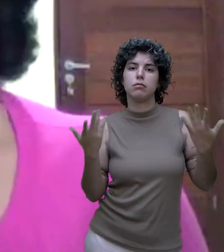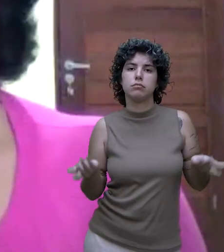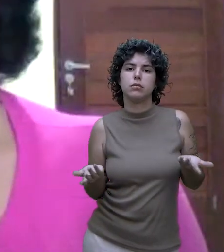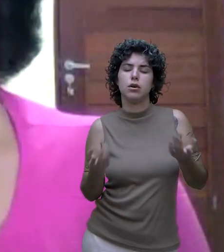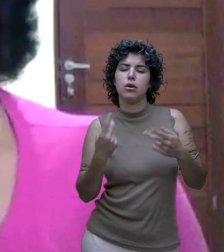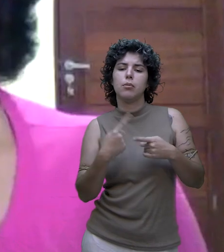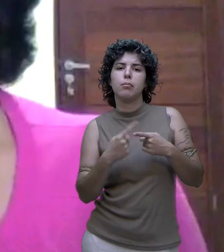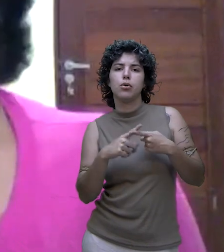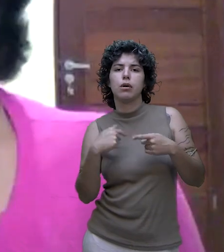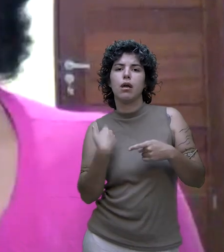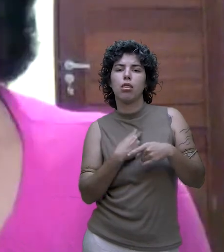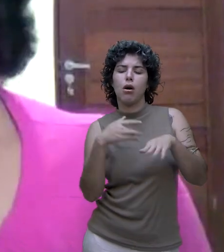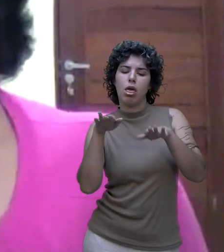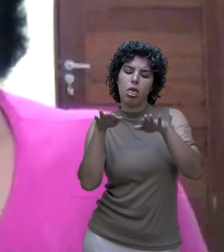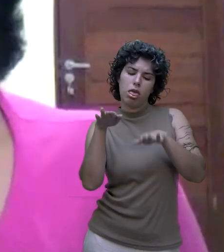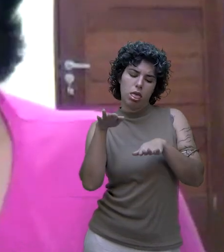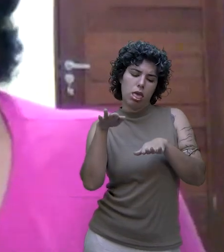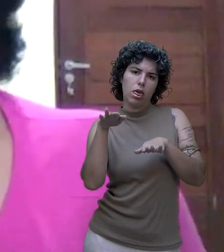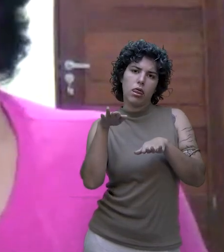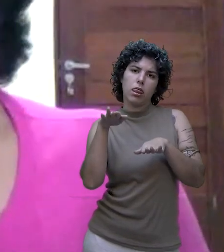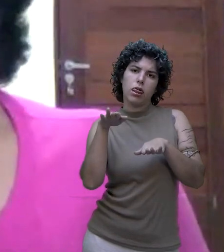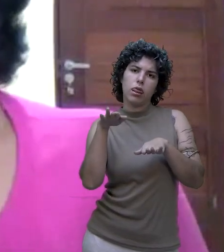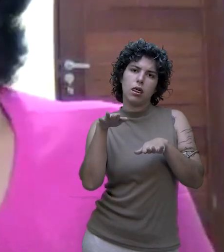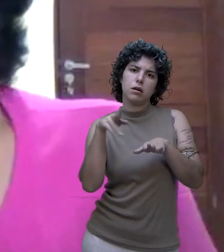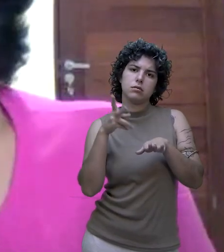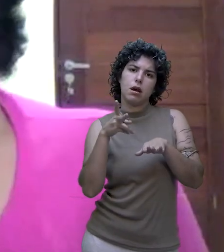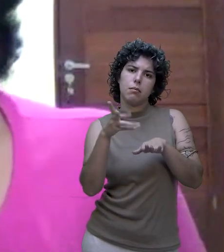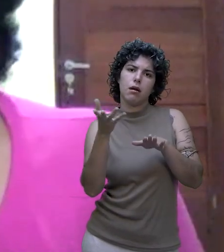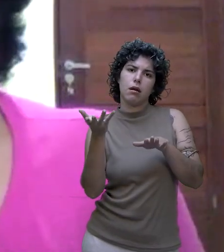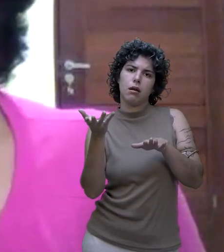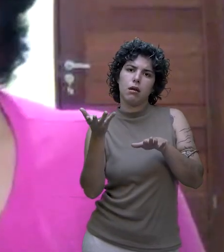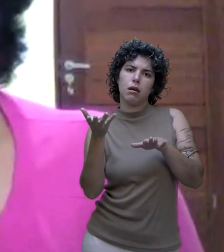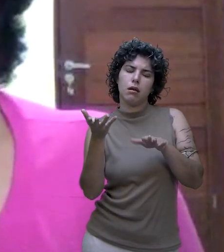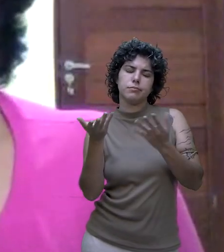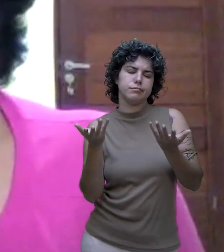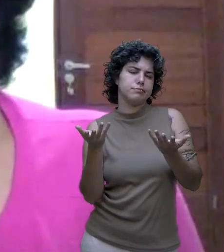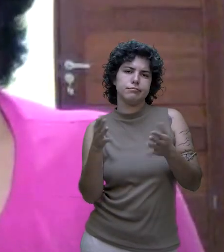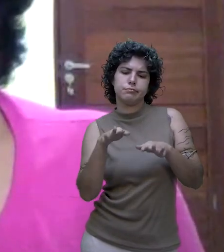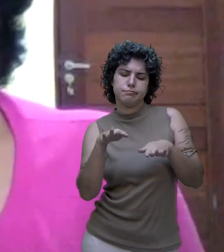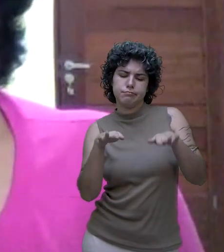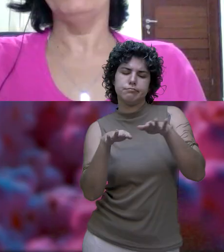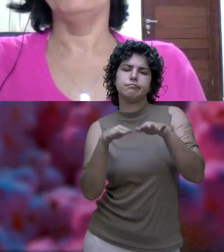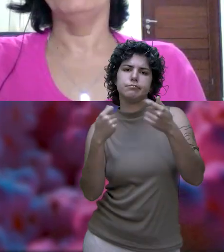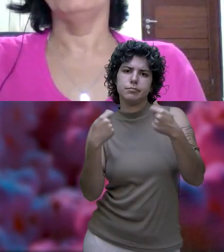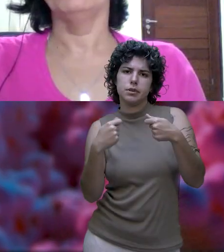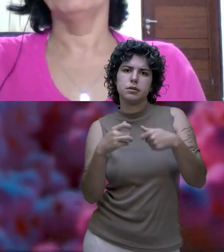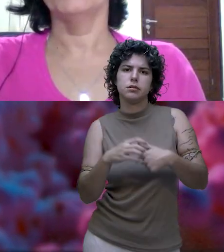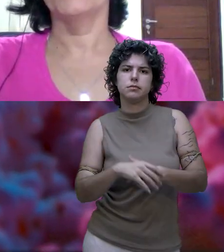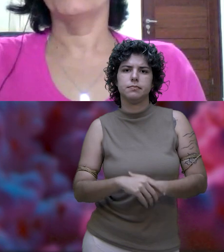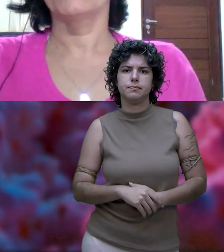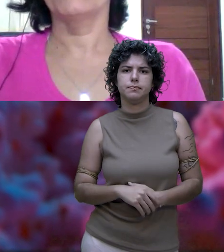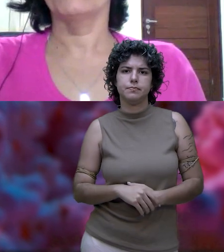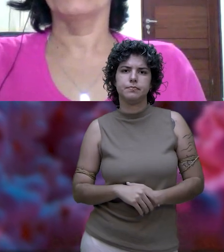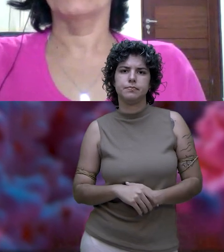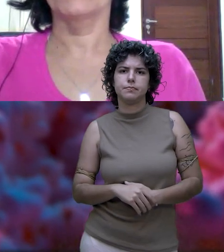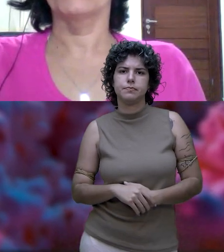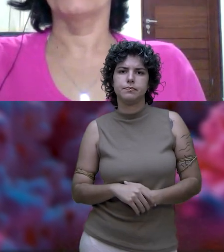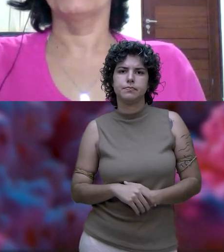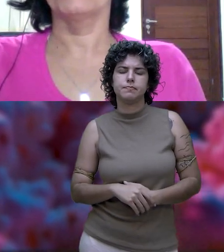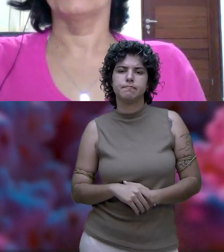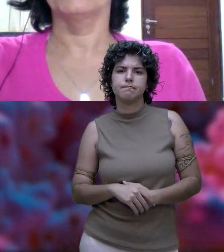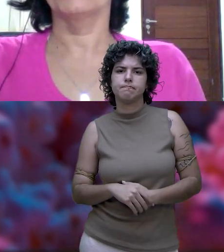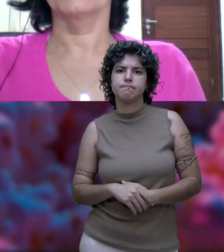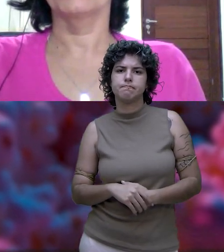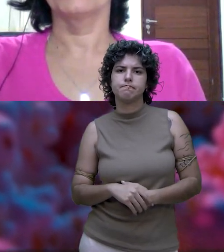um degrau abaixo? Então, é importantíssimo esses editais. E o que tem de